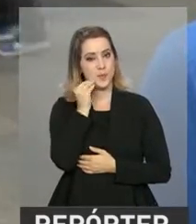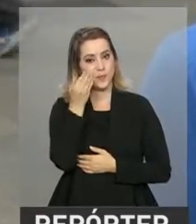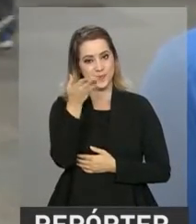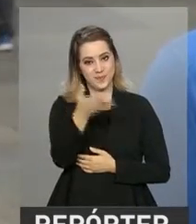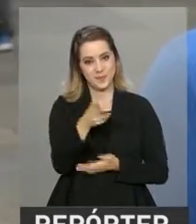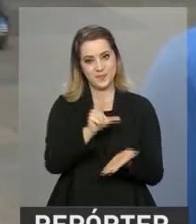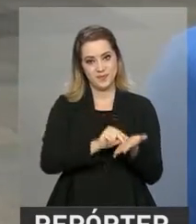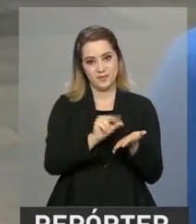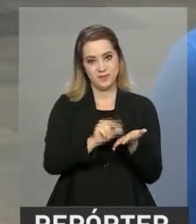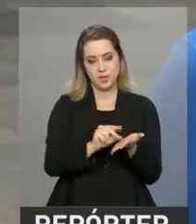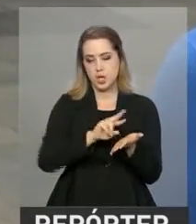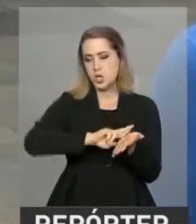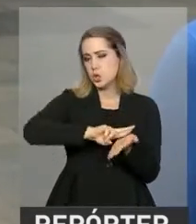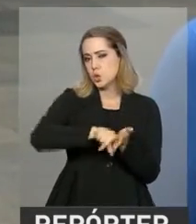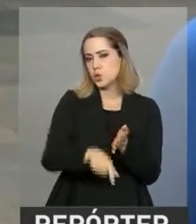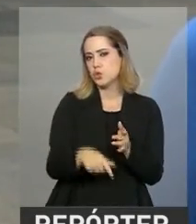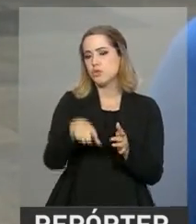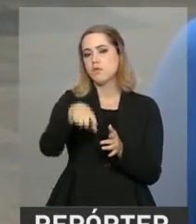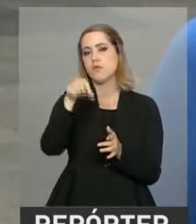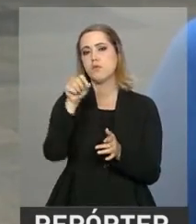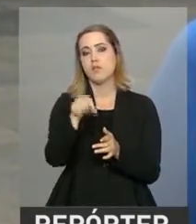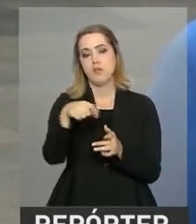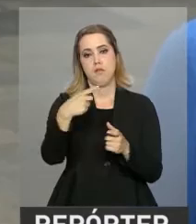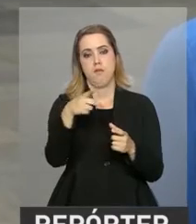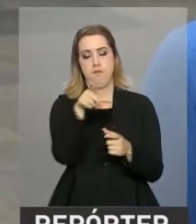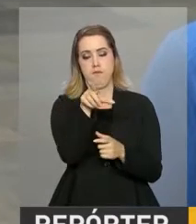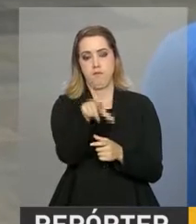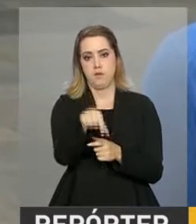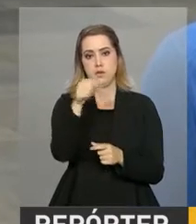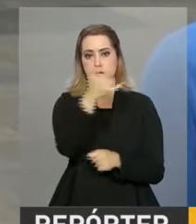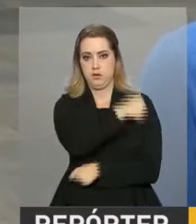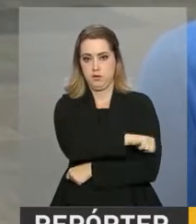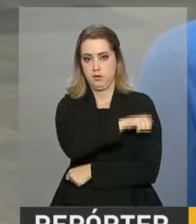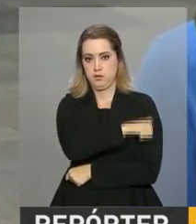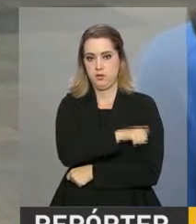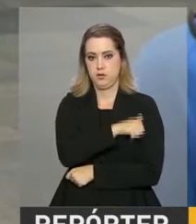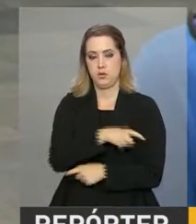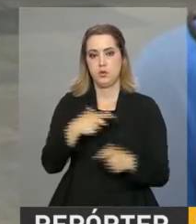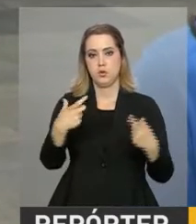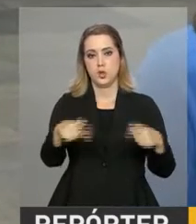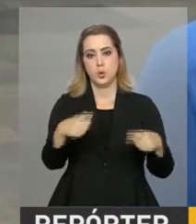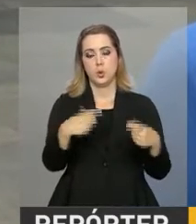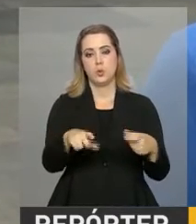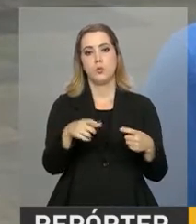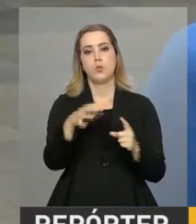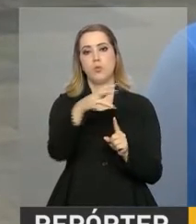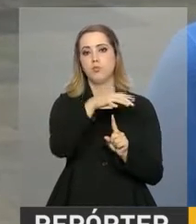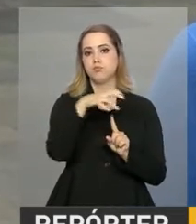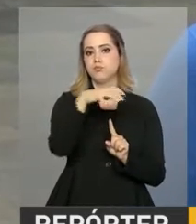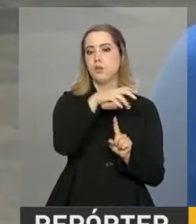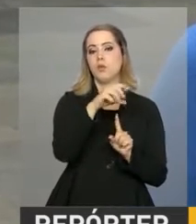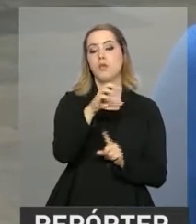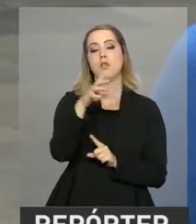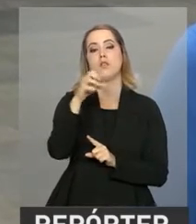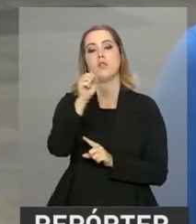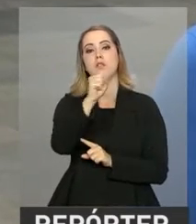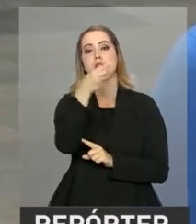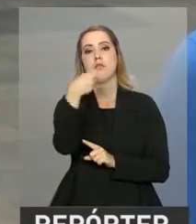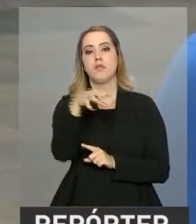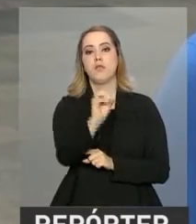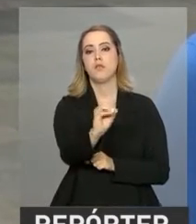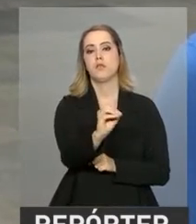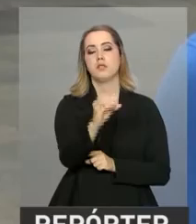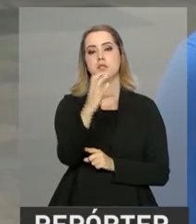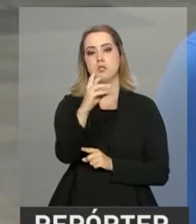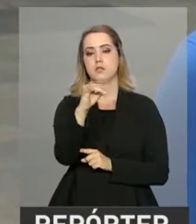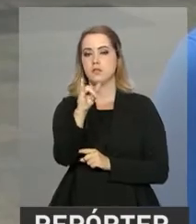Turismo Acessível. Entre os vários lugares avaliados aqui no Rio de Janeiro, está o Centro de Tradições Nordestinas, conhecido como a Feira de São Cristóvão. A